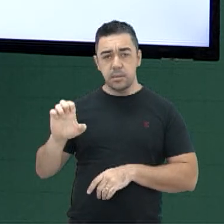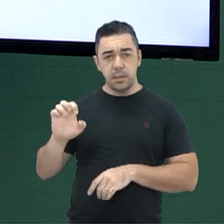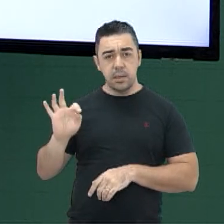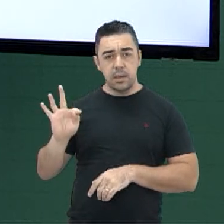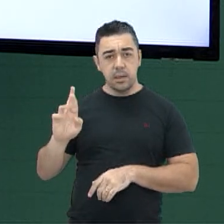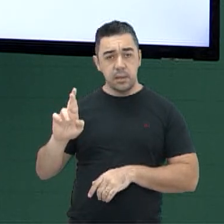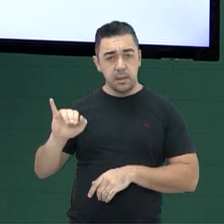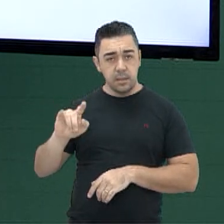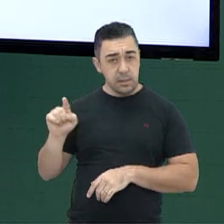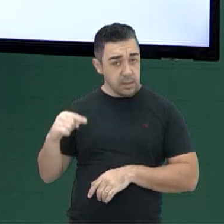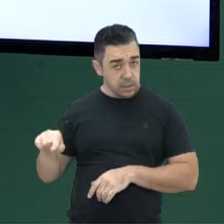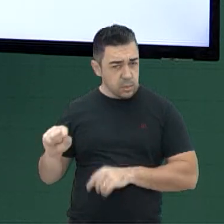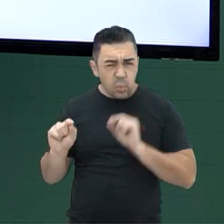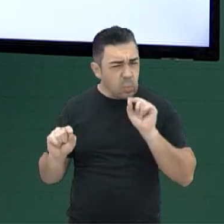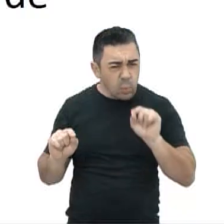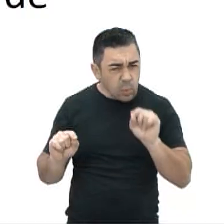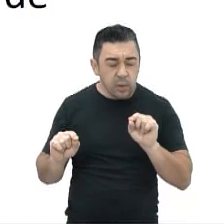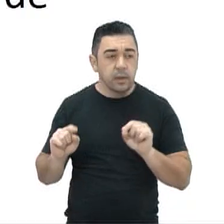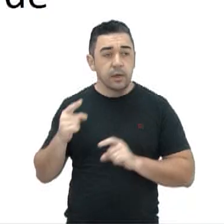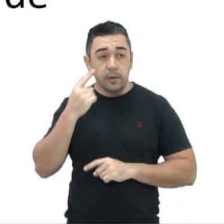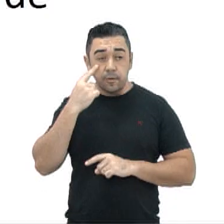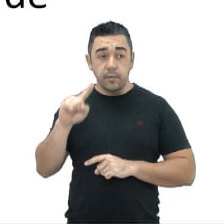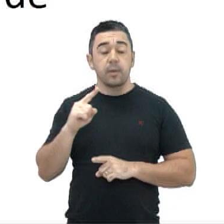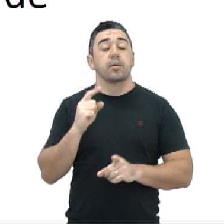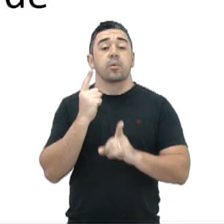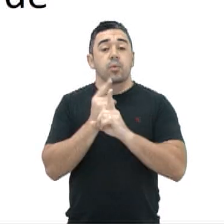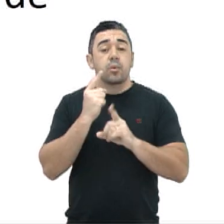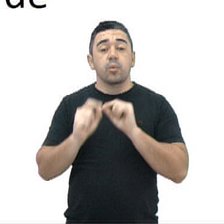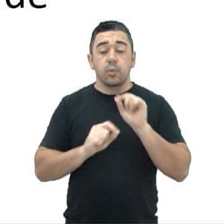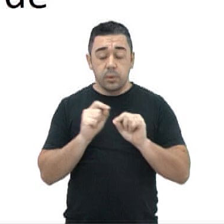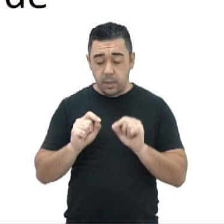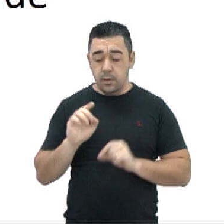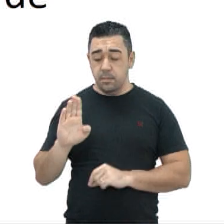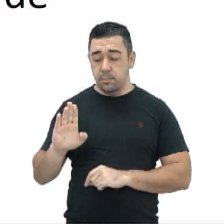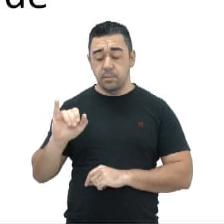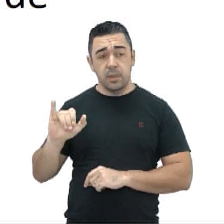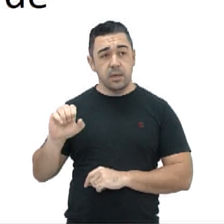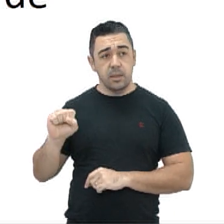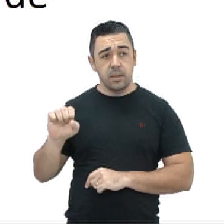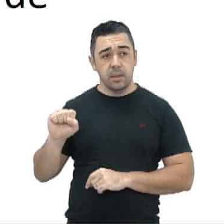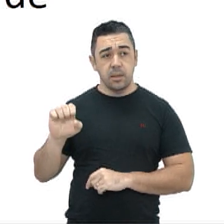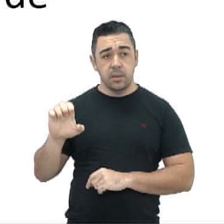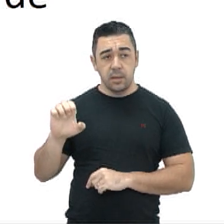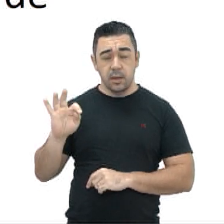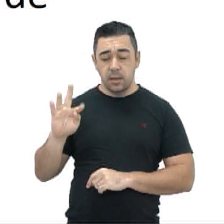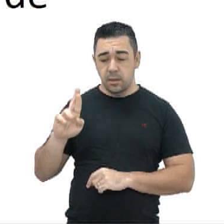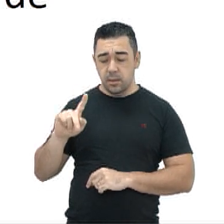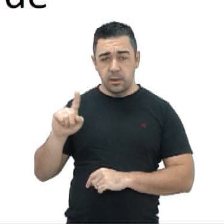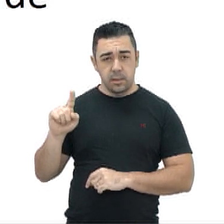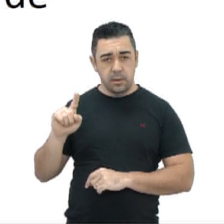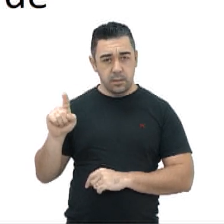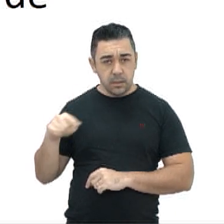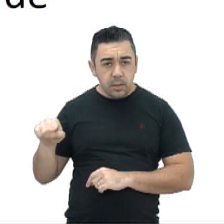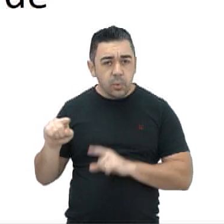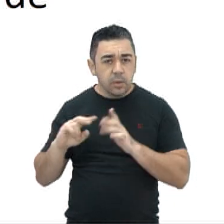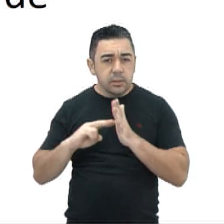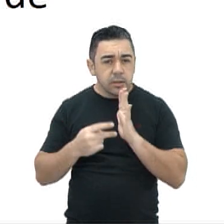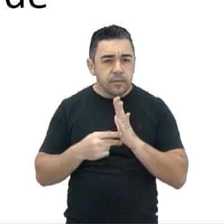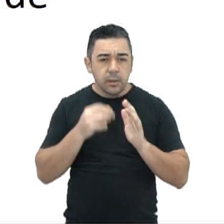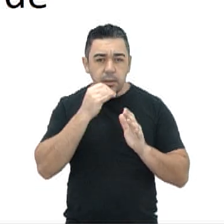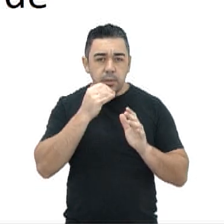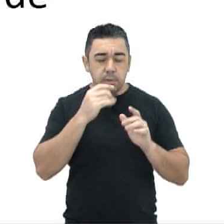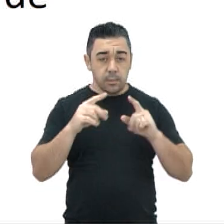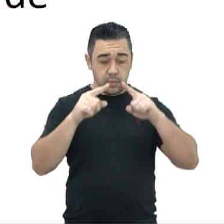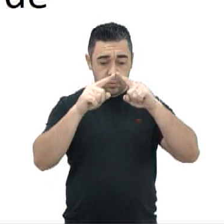de um triângulo? Olha lá, definimos a bissetriz de um ângulo como sendo uma semi-reta que parte do vértice